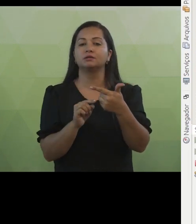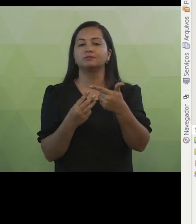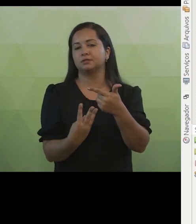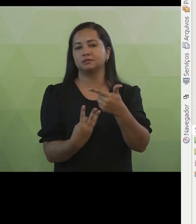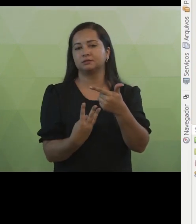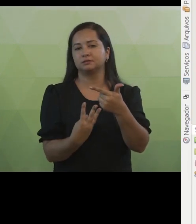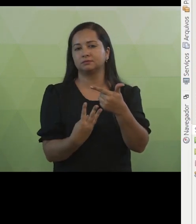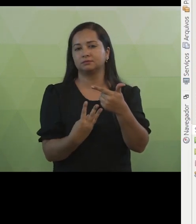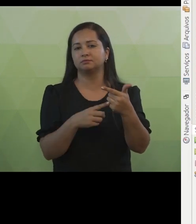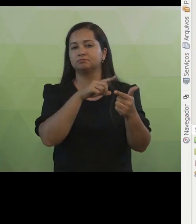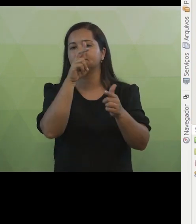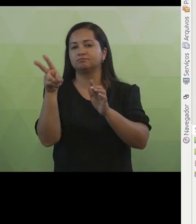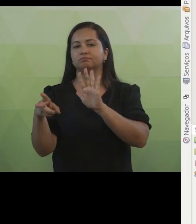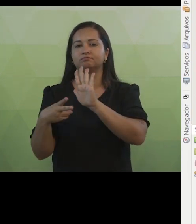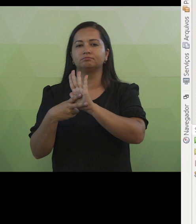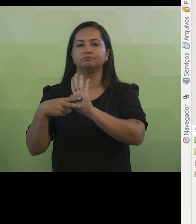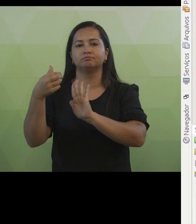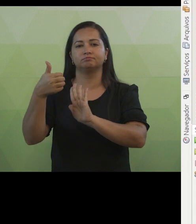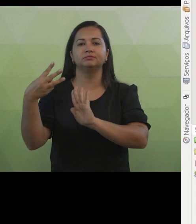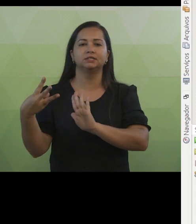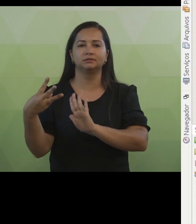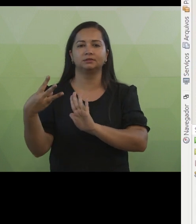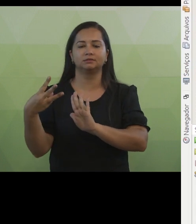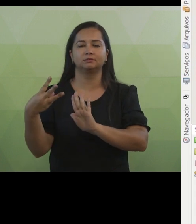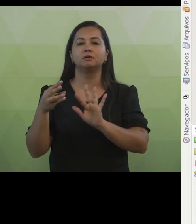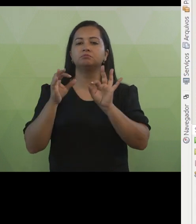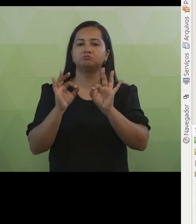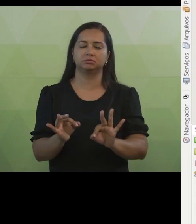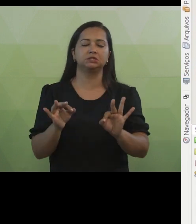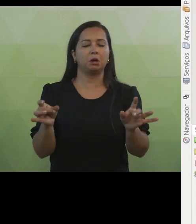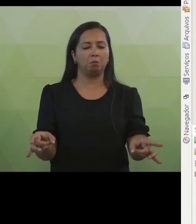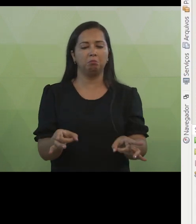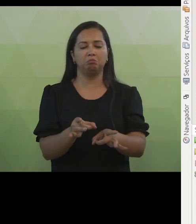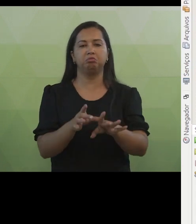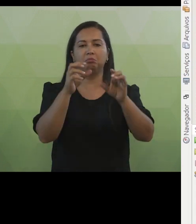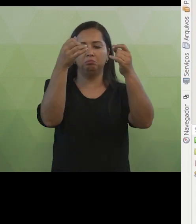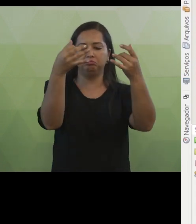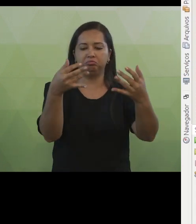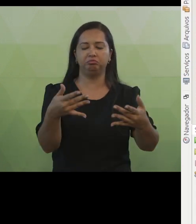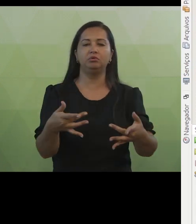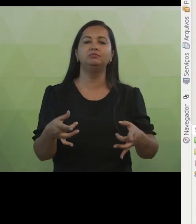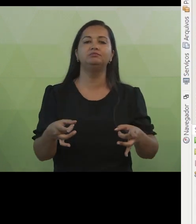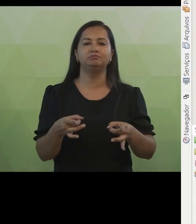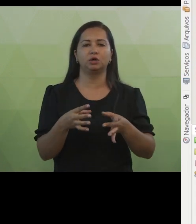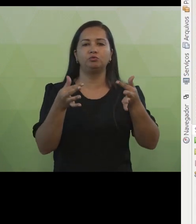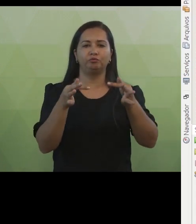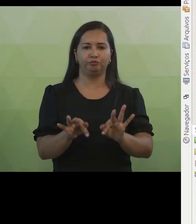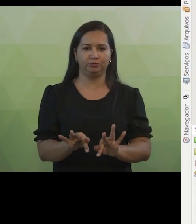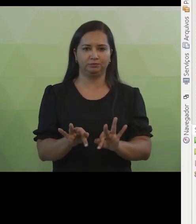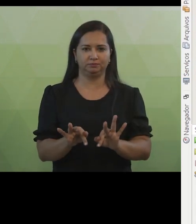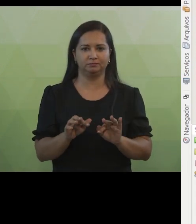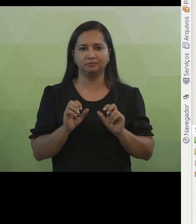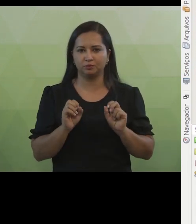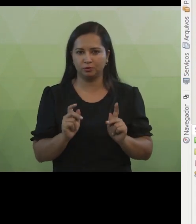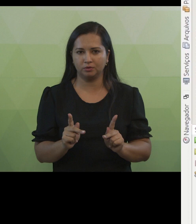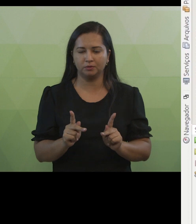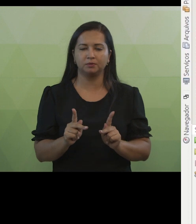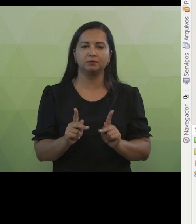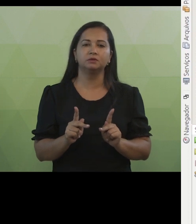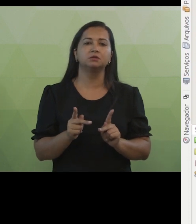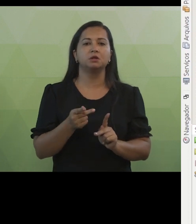Denominador 3. Resultado da divisão 13. Finalizou o bloco try-catch e o programa foi encerrado. Então não